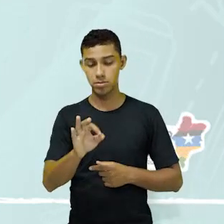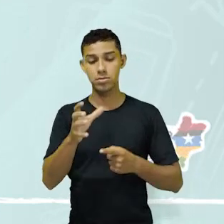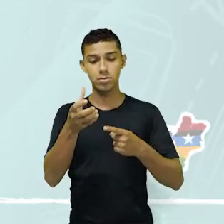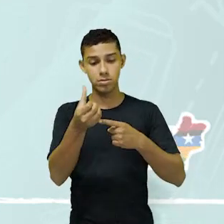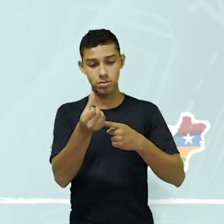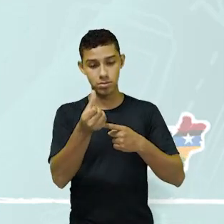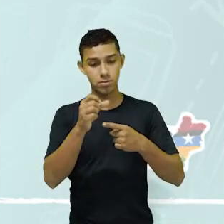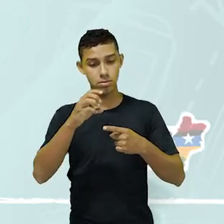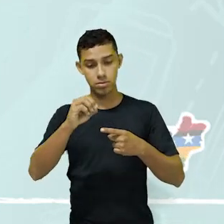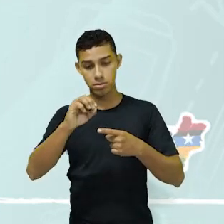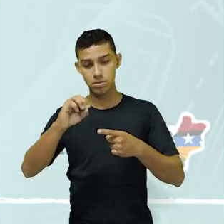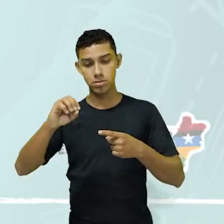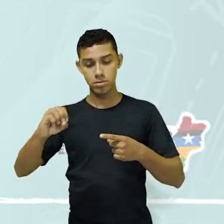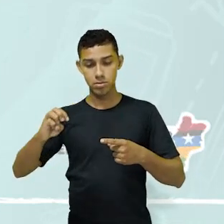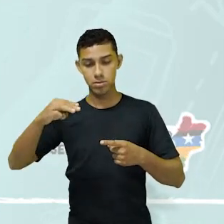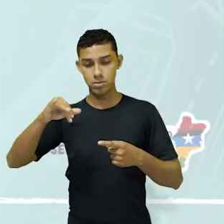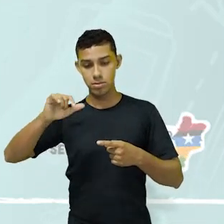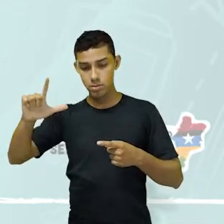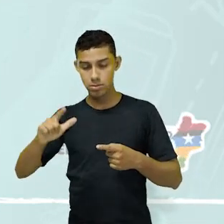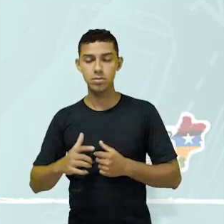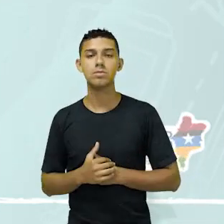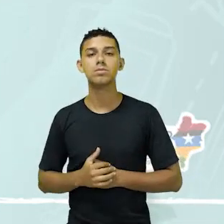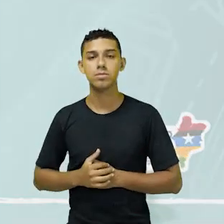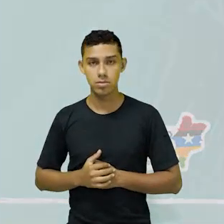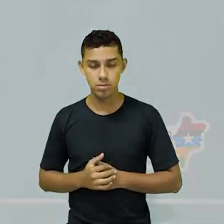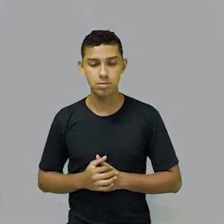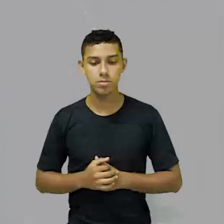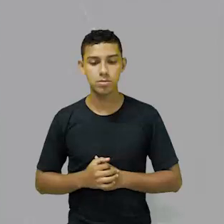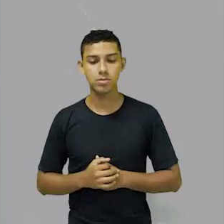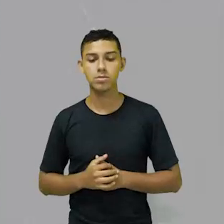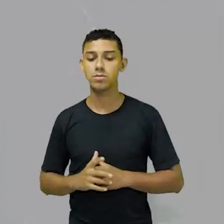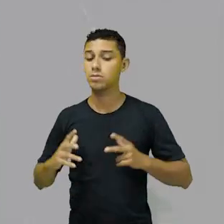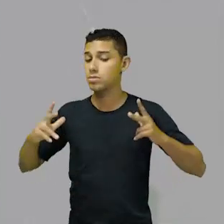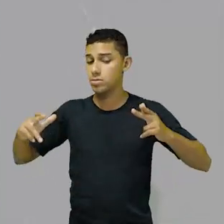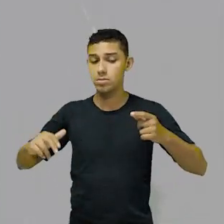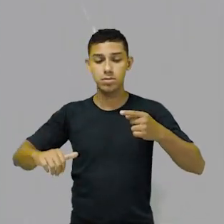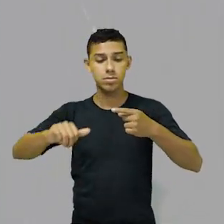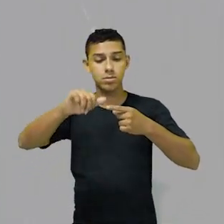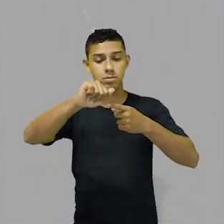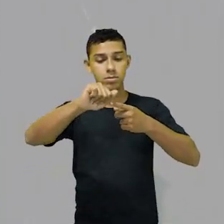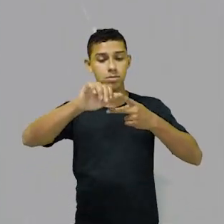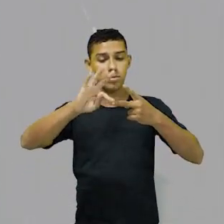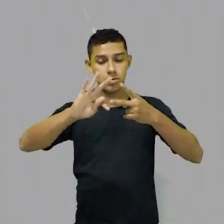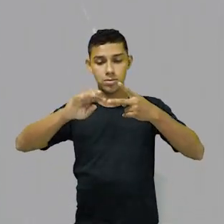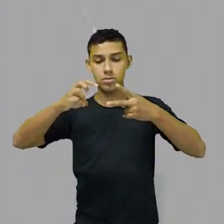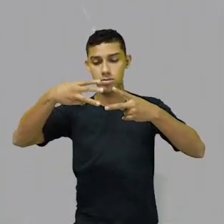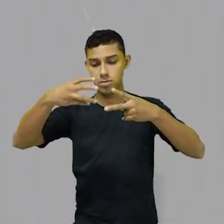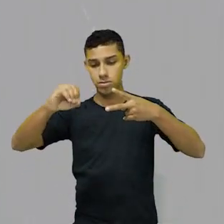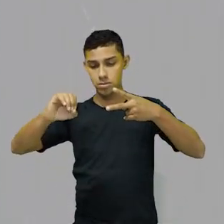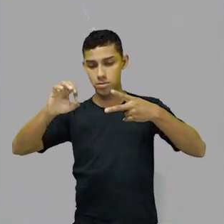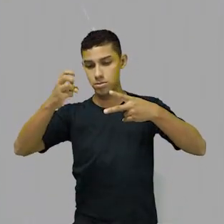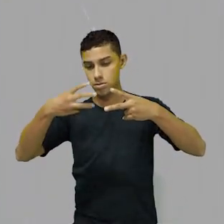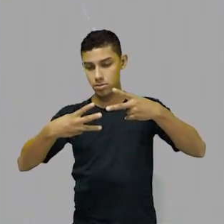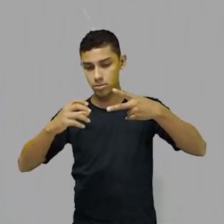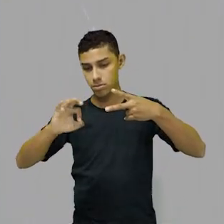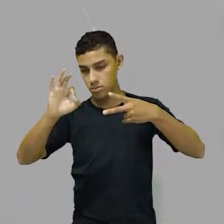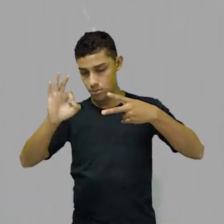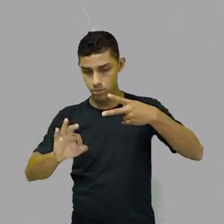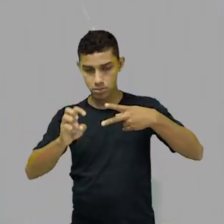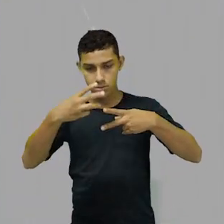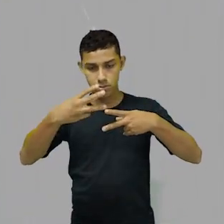molécula tem 6.000 nucleotídeos. Ok? Então, da mesma maneira, timina também vai